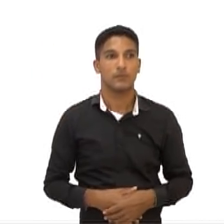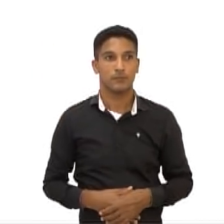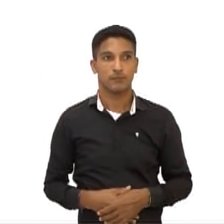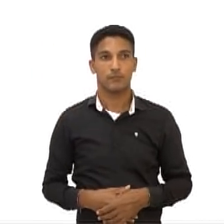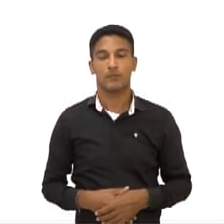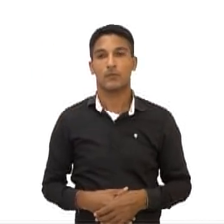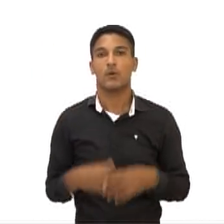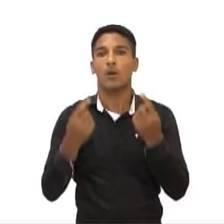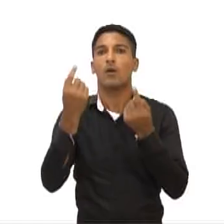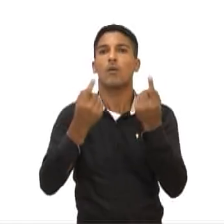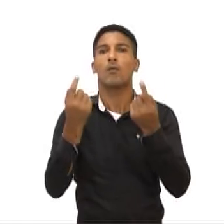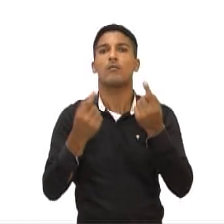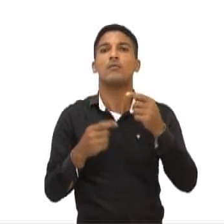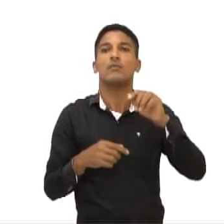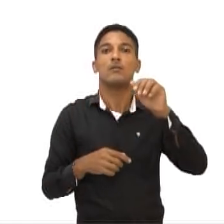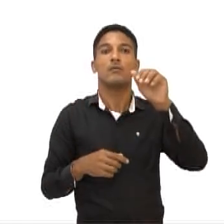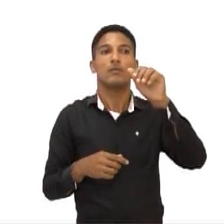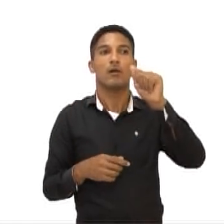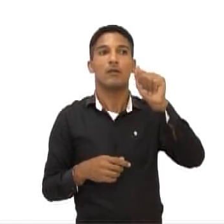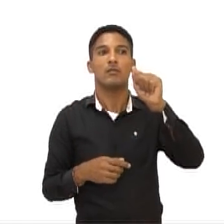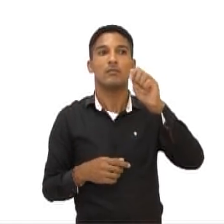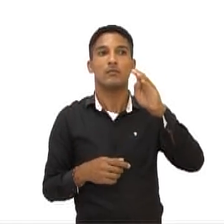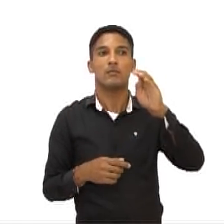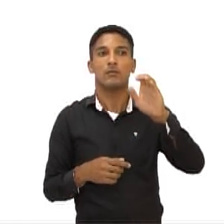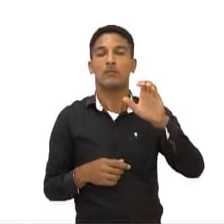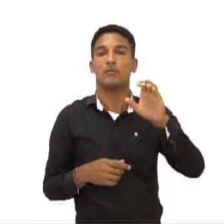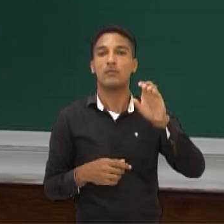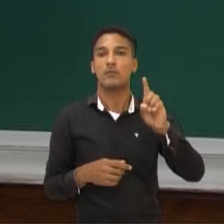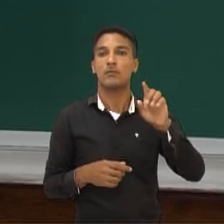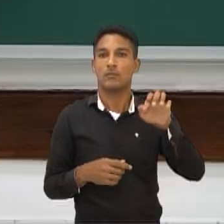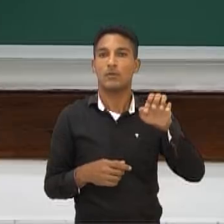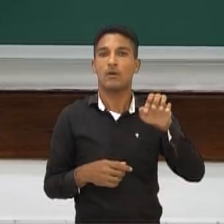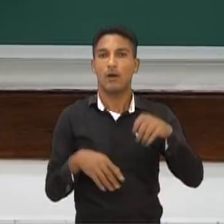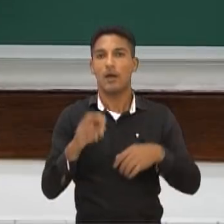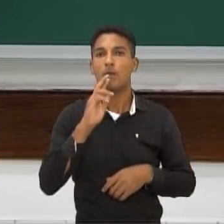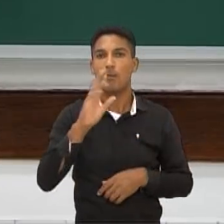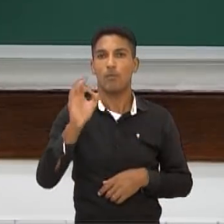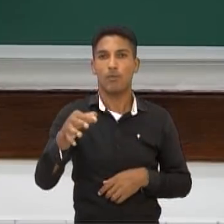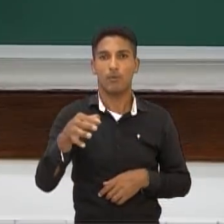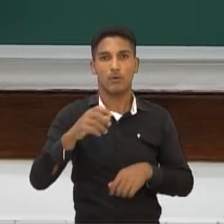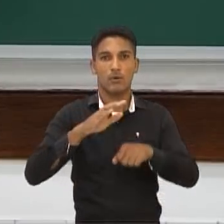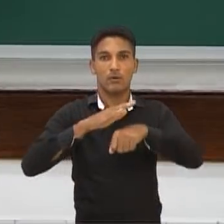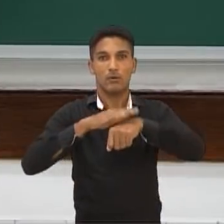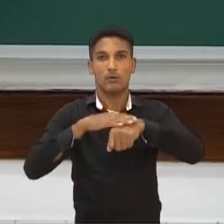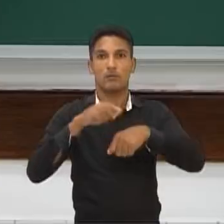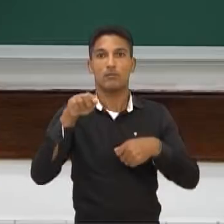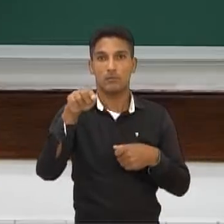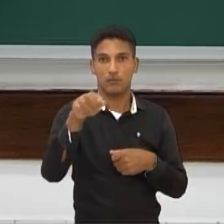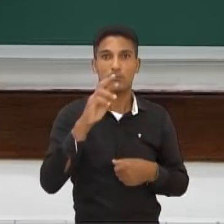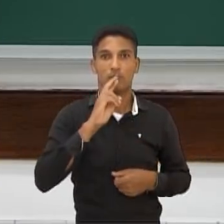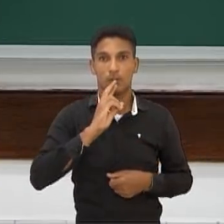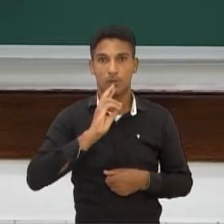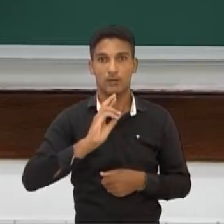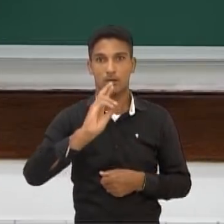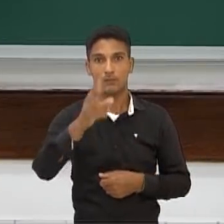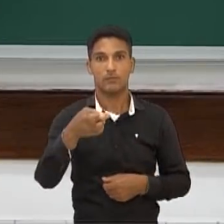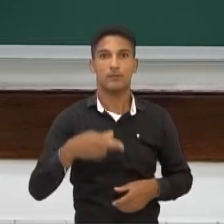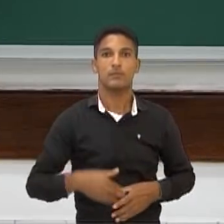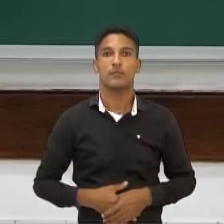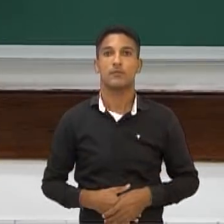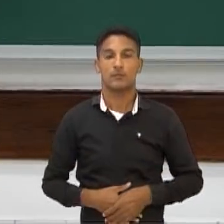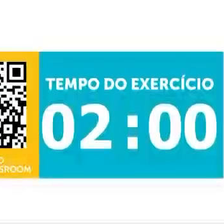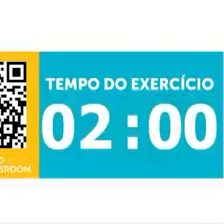pede, quais dessas afirmativas são corretas? Vou te dar um tempinho e eu tenho certeza que você vai acertar esse